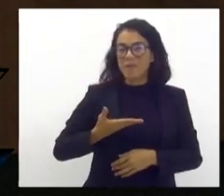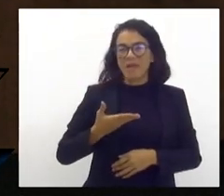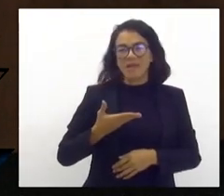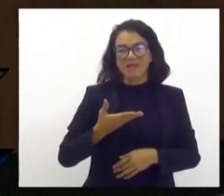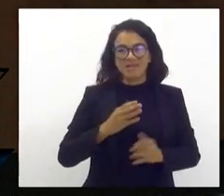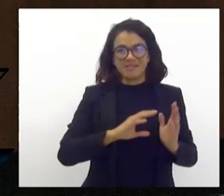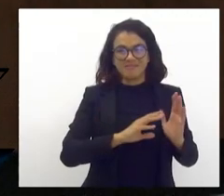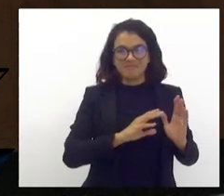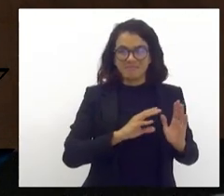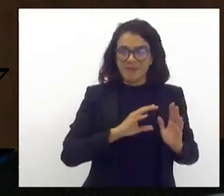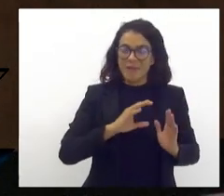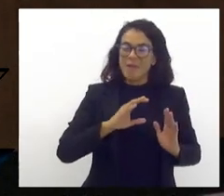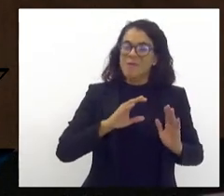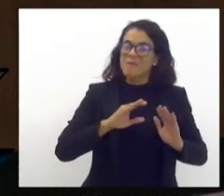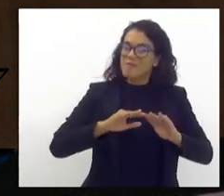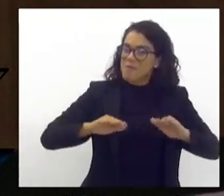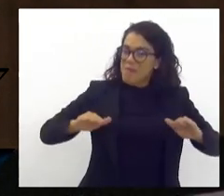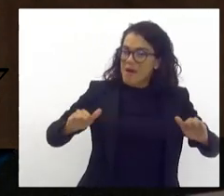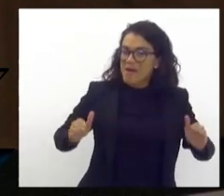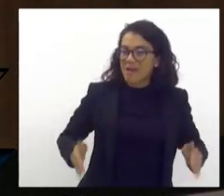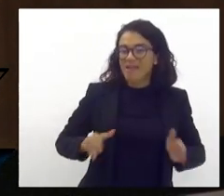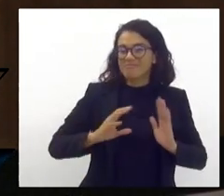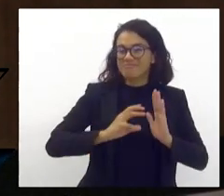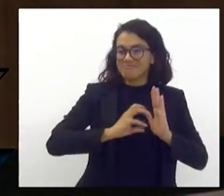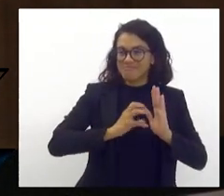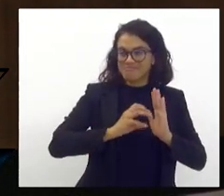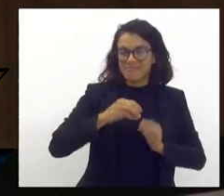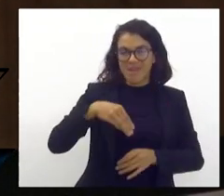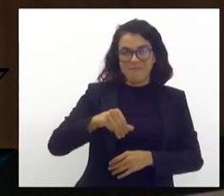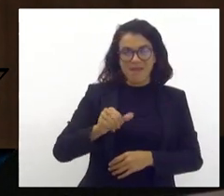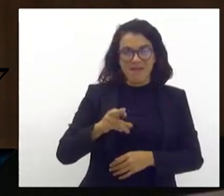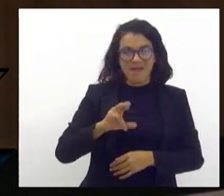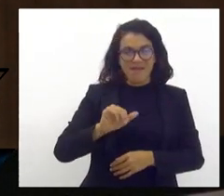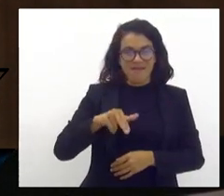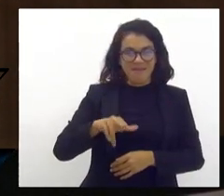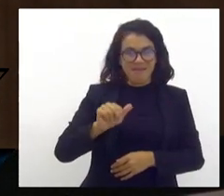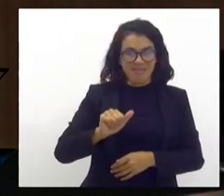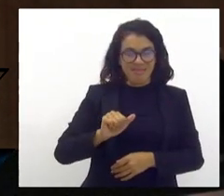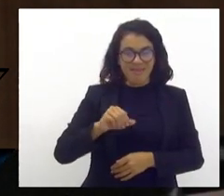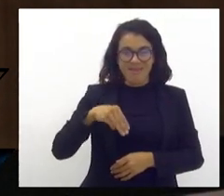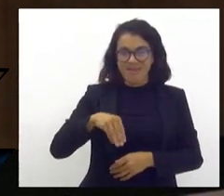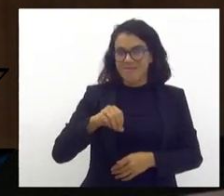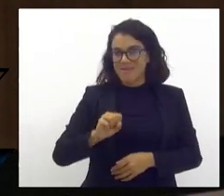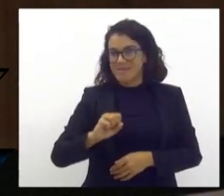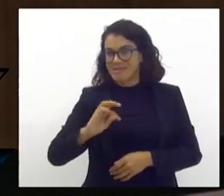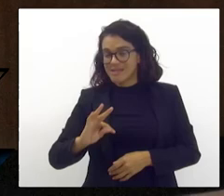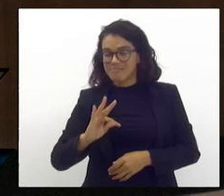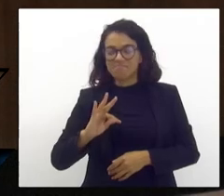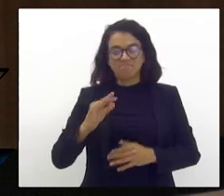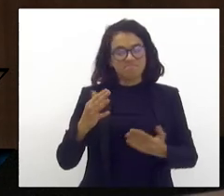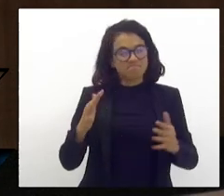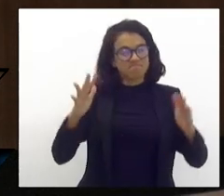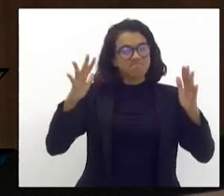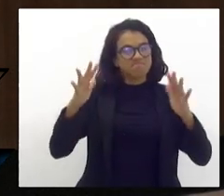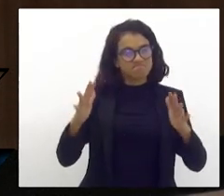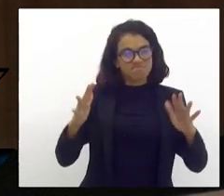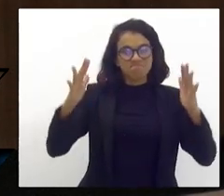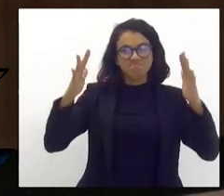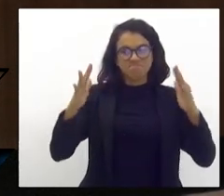a deputada Marina do MST, por essa iniciativa parlamentar exitosa e